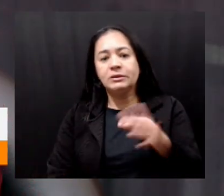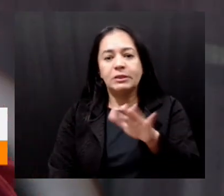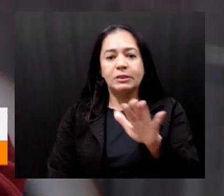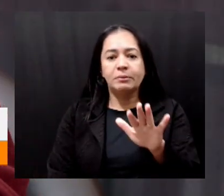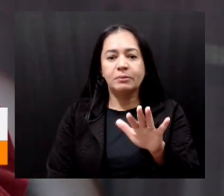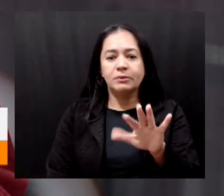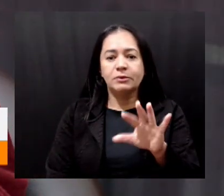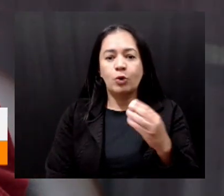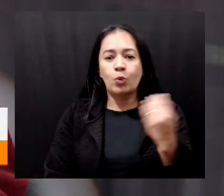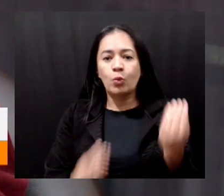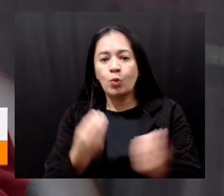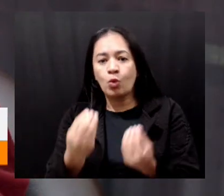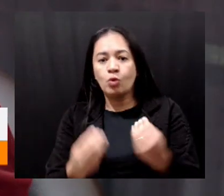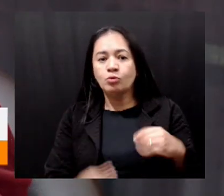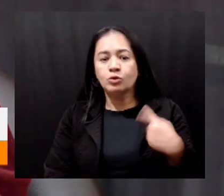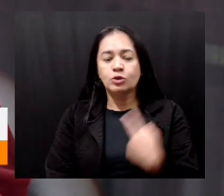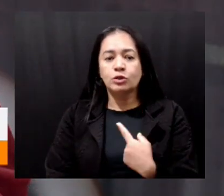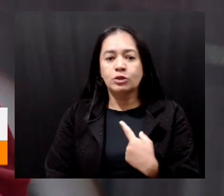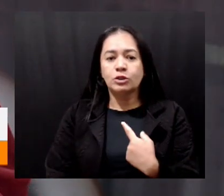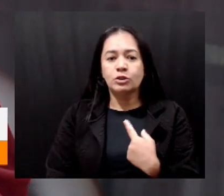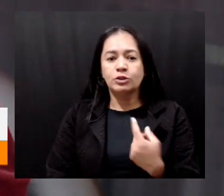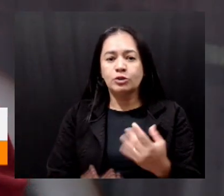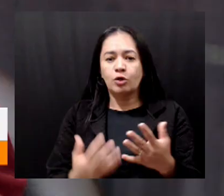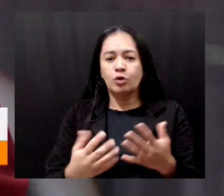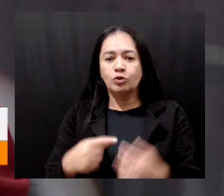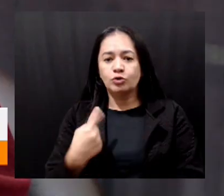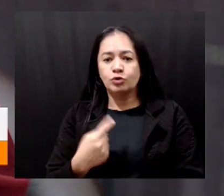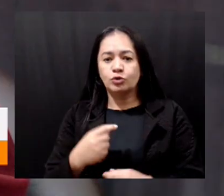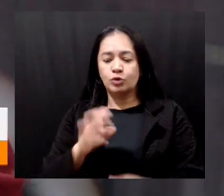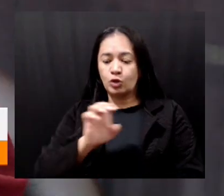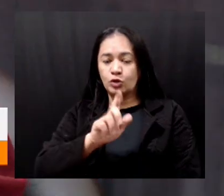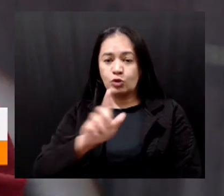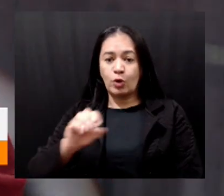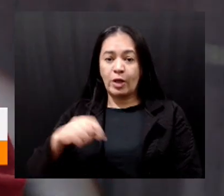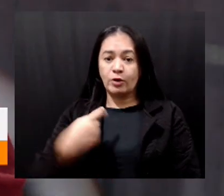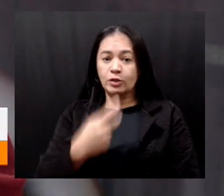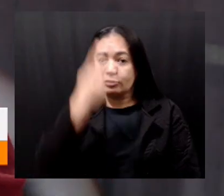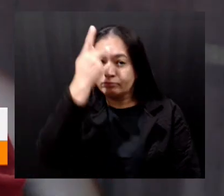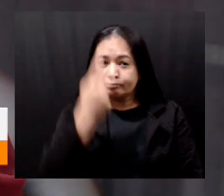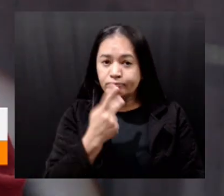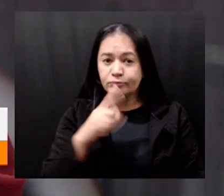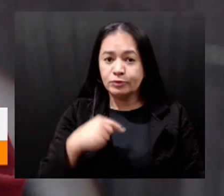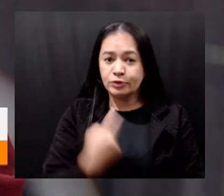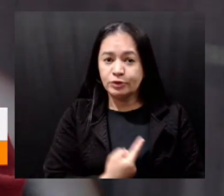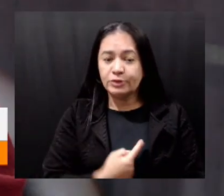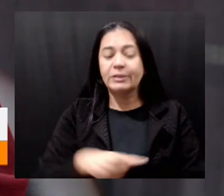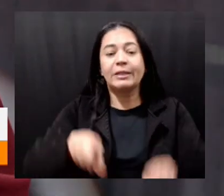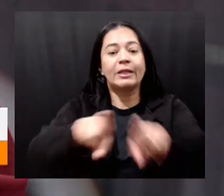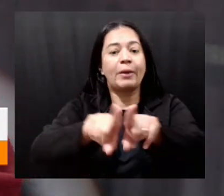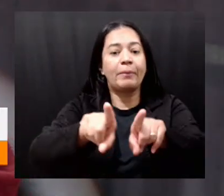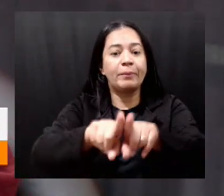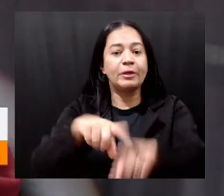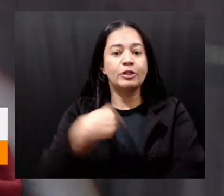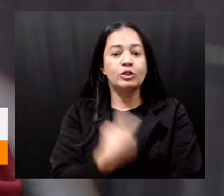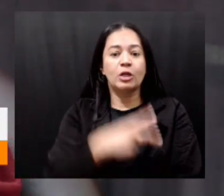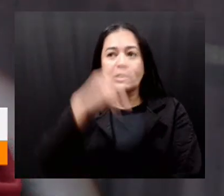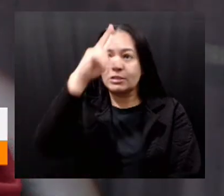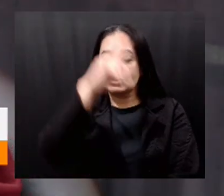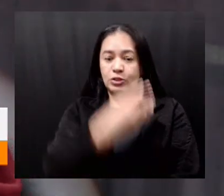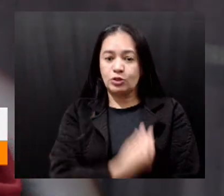esse funcionamento do nosso ego e da nossa personalidade, a gente, e a nossa própria história de vida, a gente vai